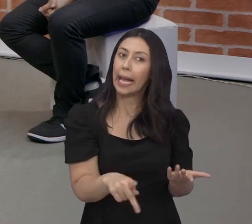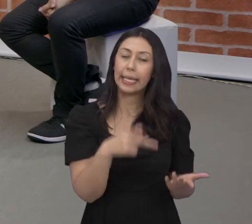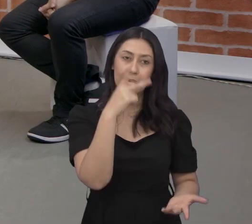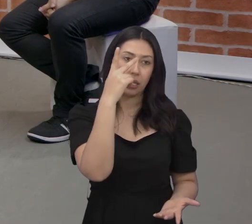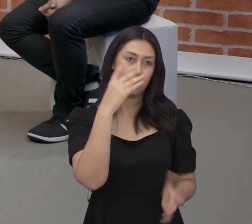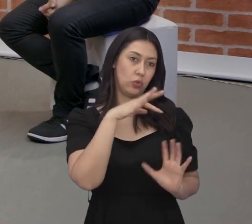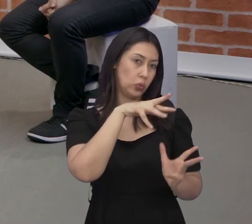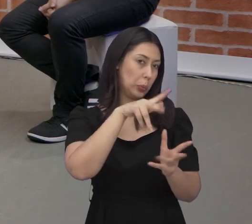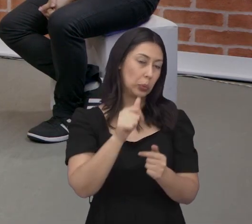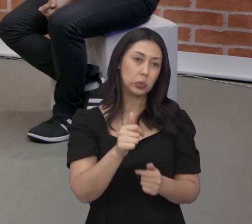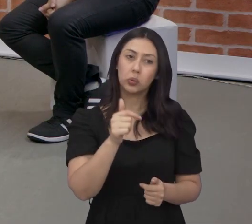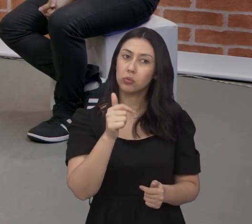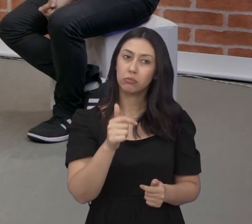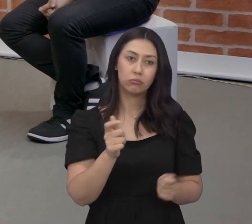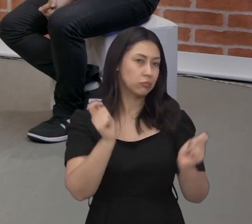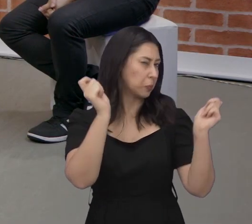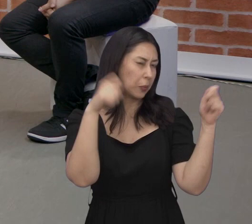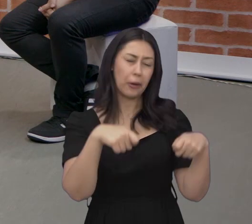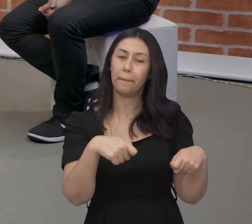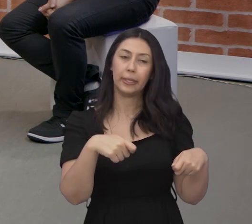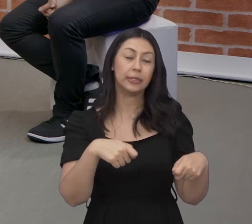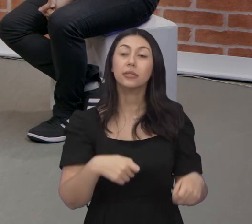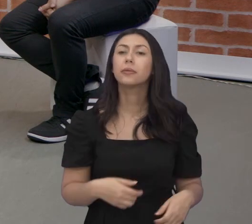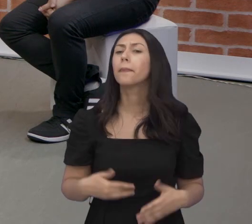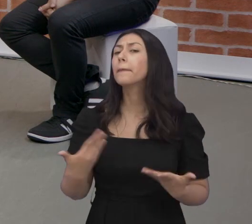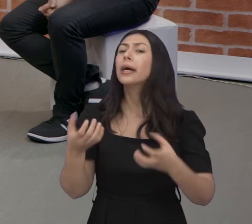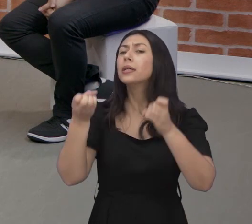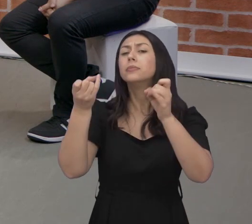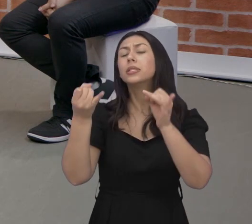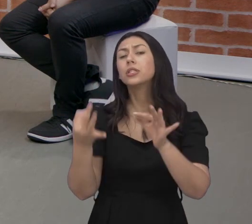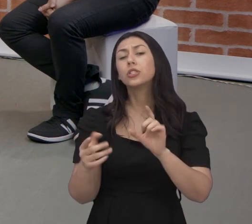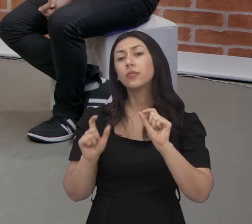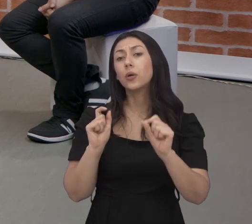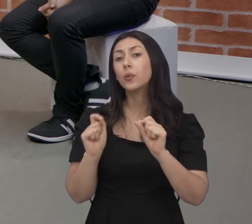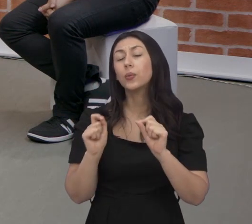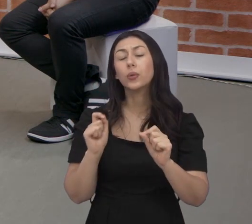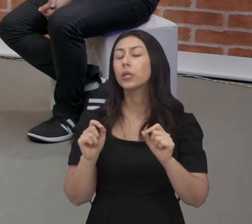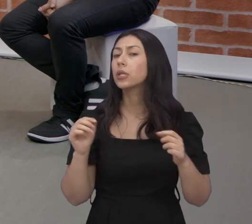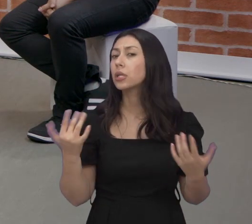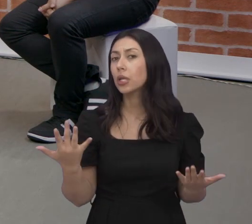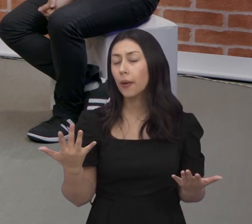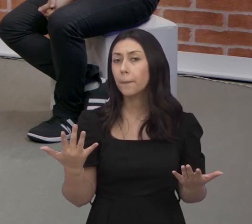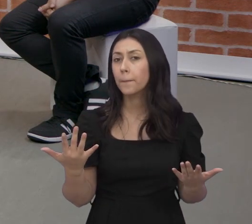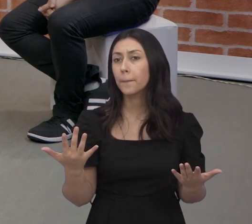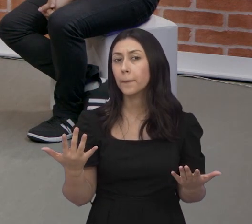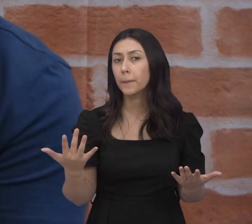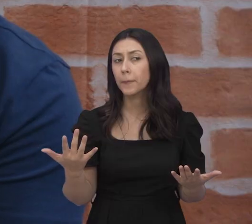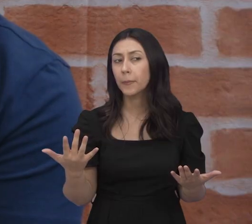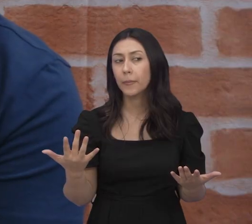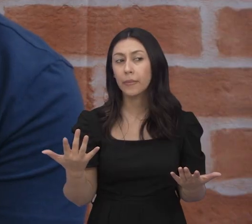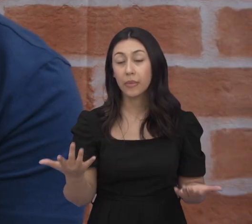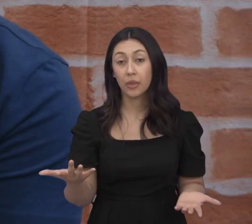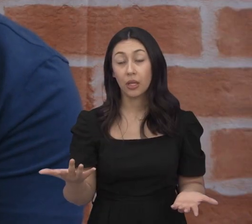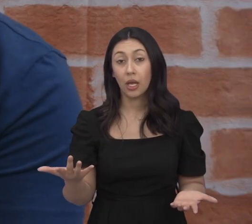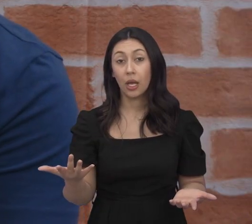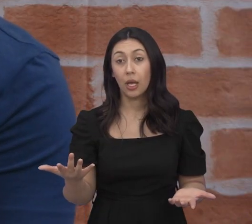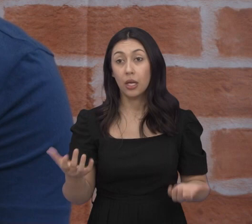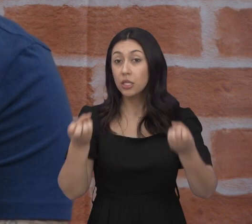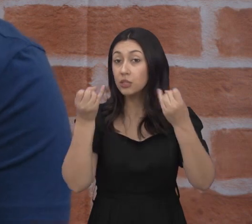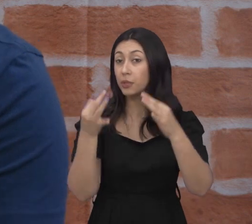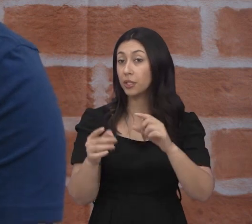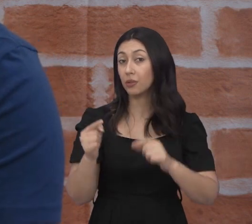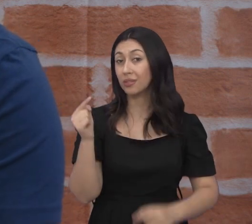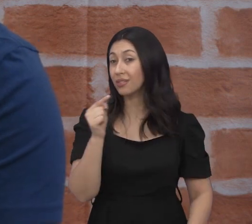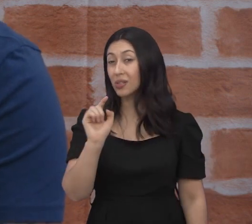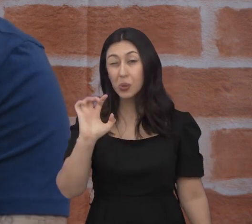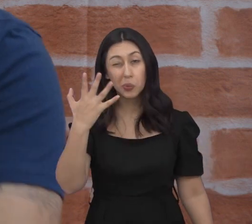aeronave nossa no momento faz esse tipo. mas daí a justificativa, ela tá no fato disso, eles justificam que isso